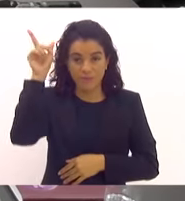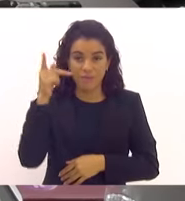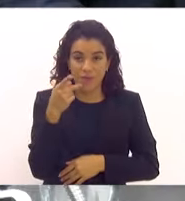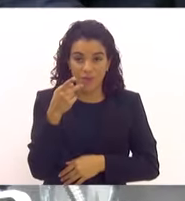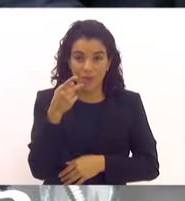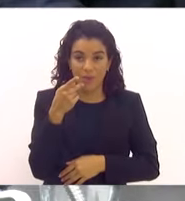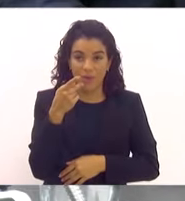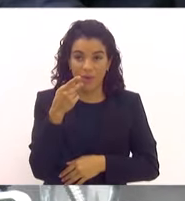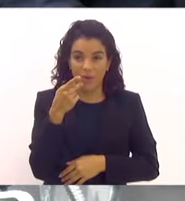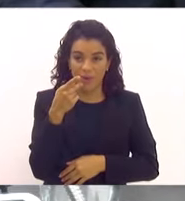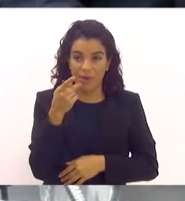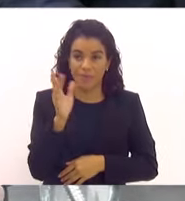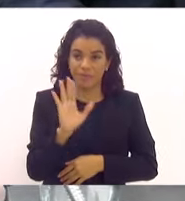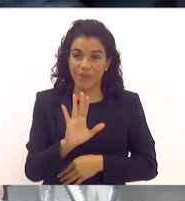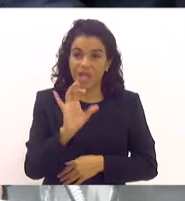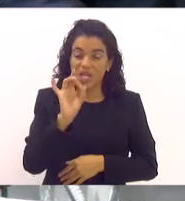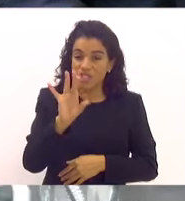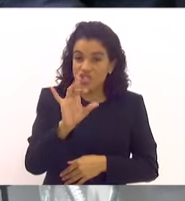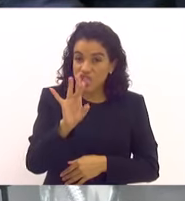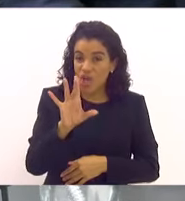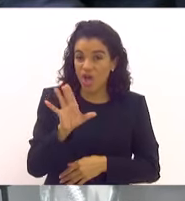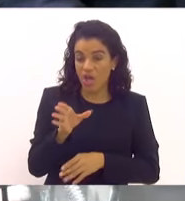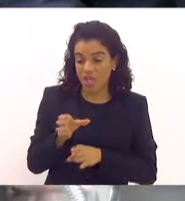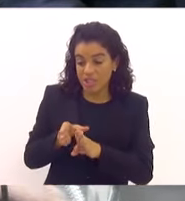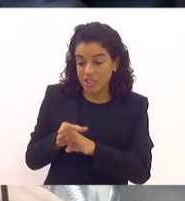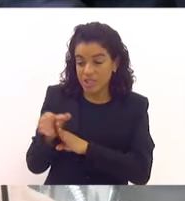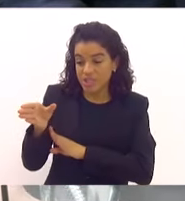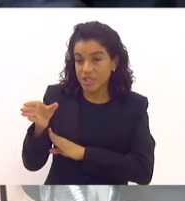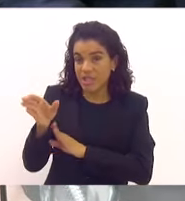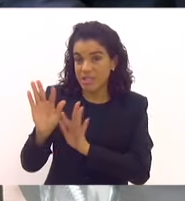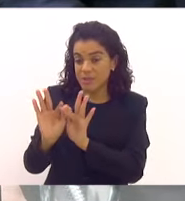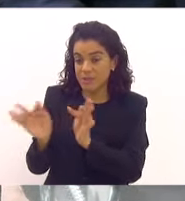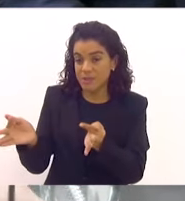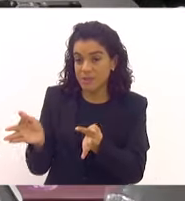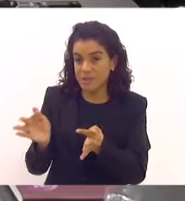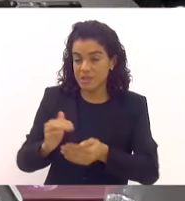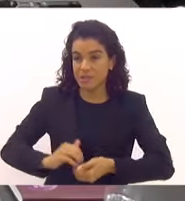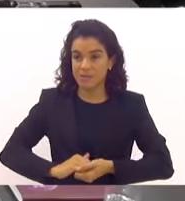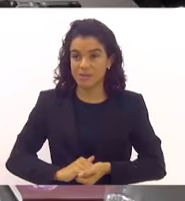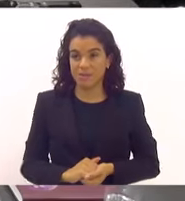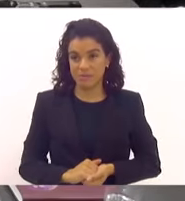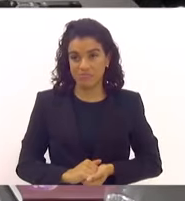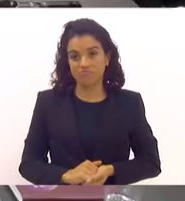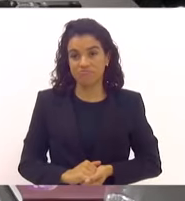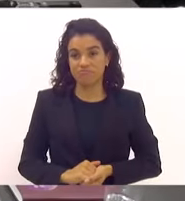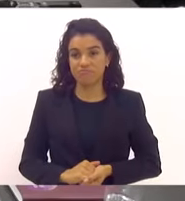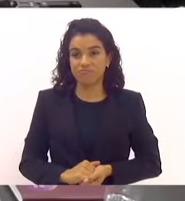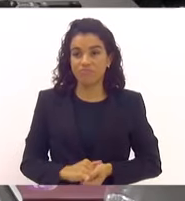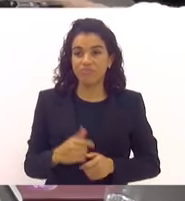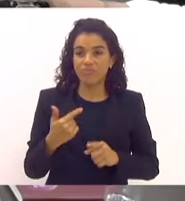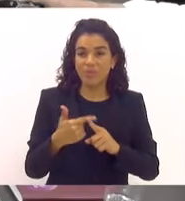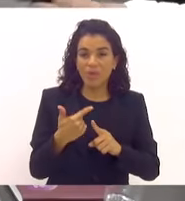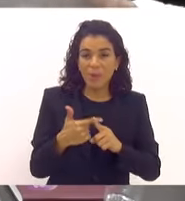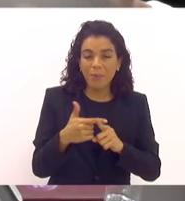com indicação legislativa, não indicação simples, não outra proposição. É nesse sentido, que são as muito similares, e é o que a gente já tem